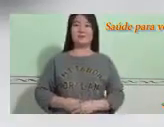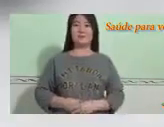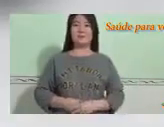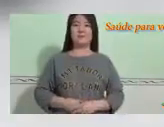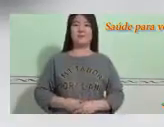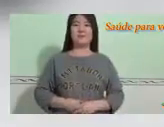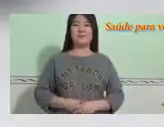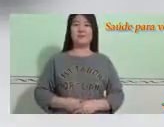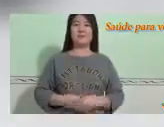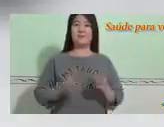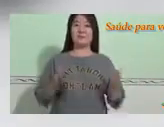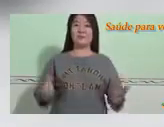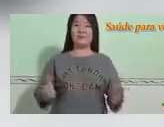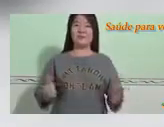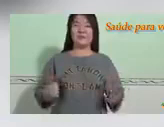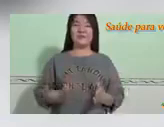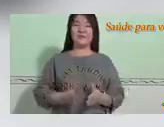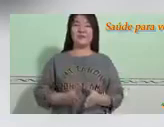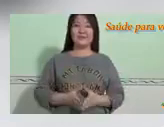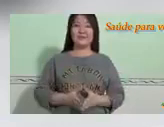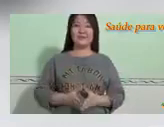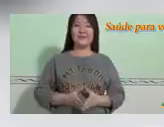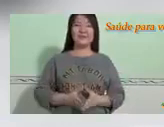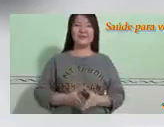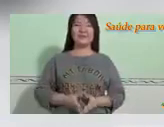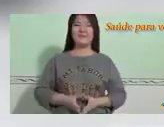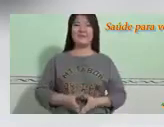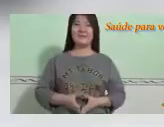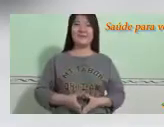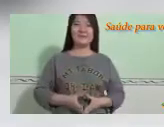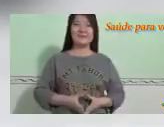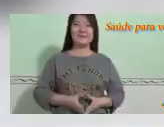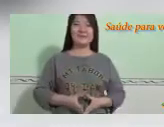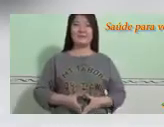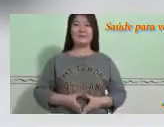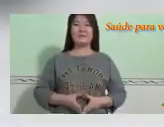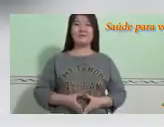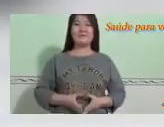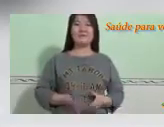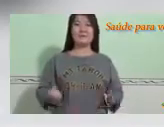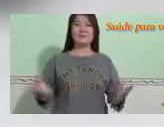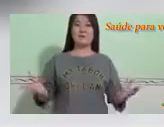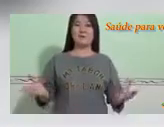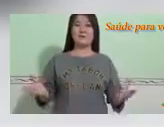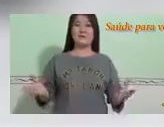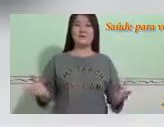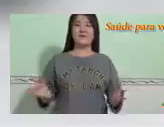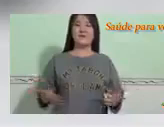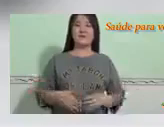Porém, alguns medicamentos podem ser usados para estabilizar os sintomas, como os